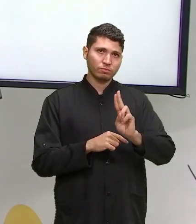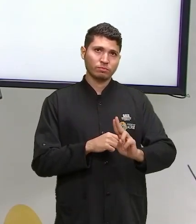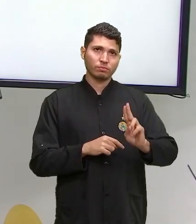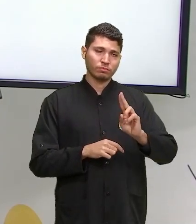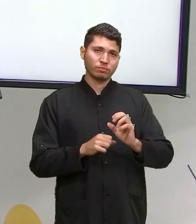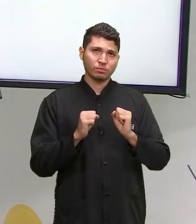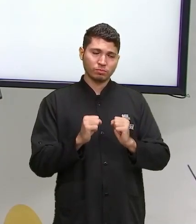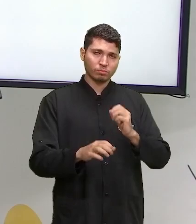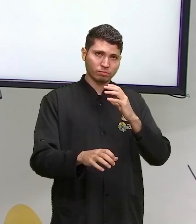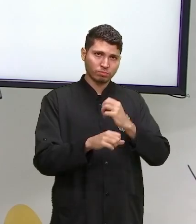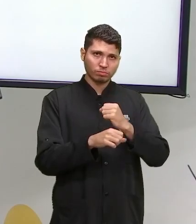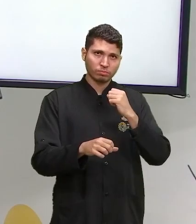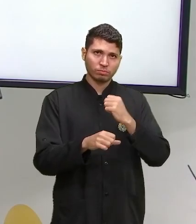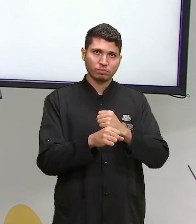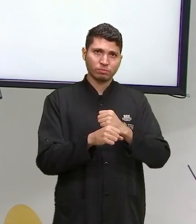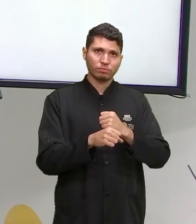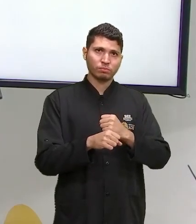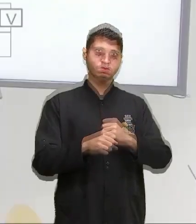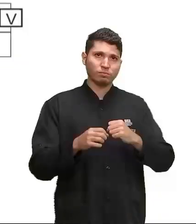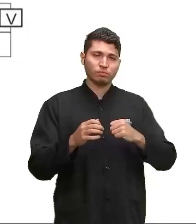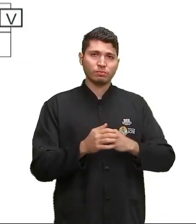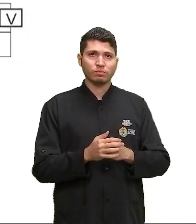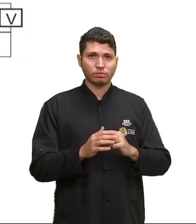calcular e medir essa tensão e essa resistência.